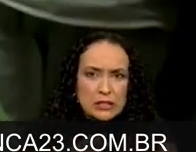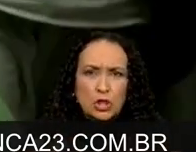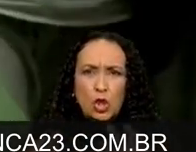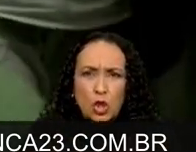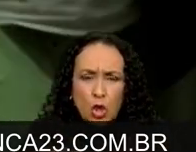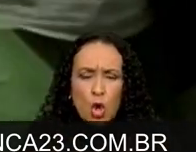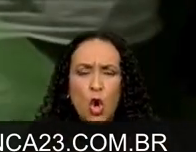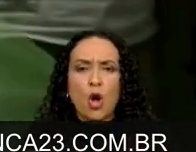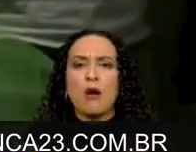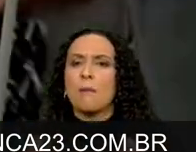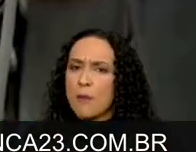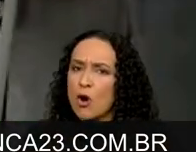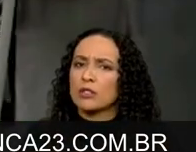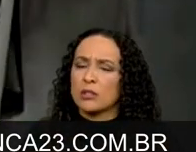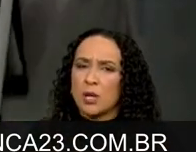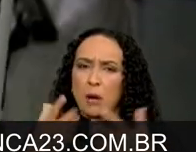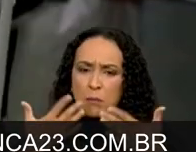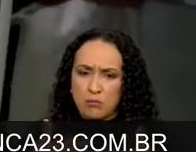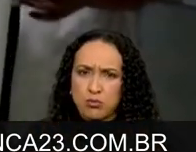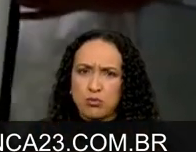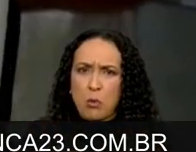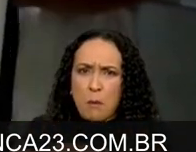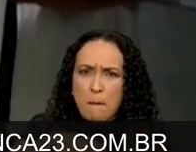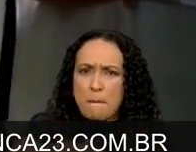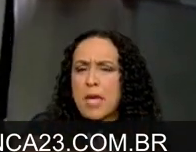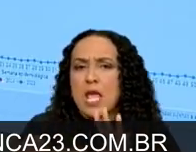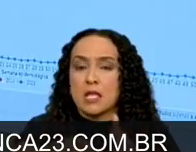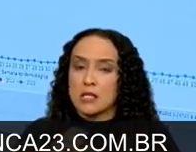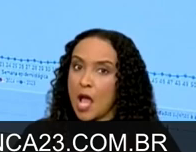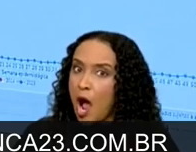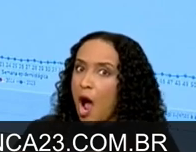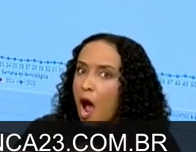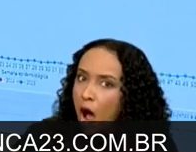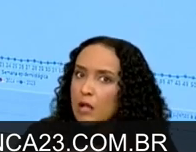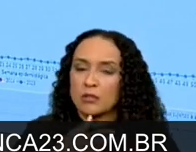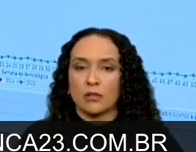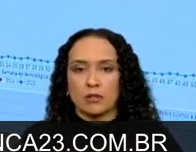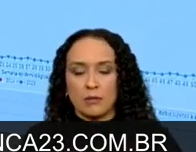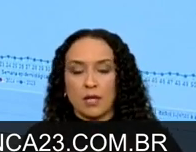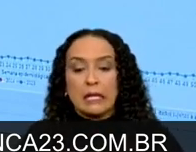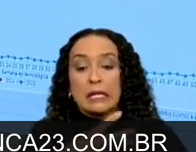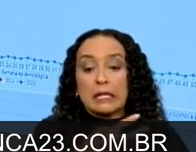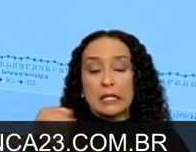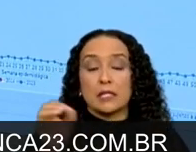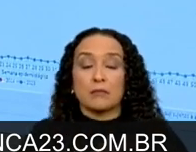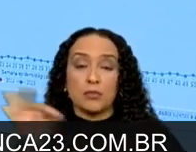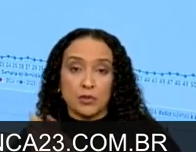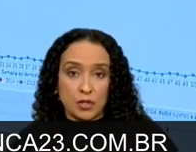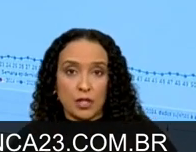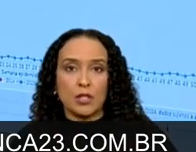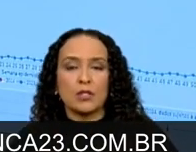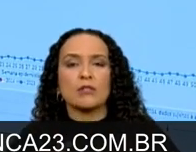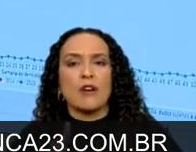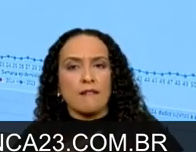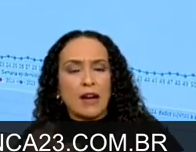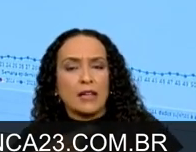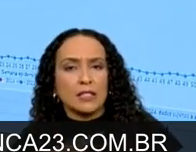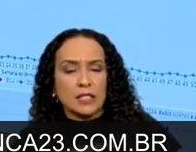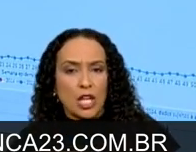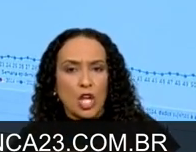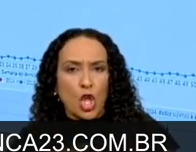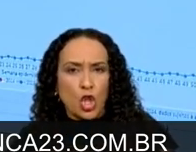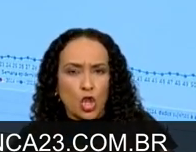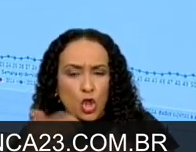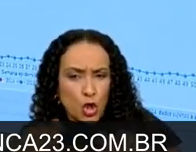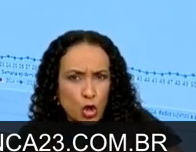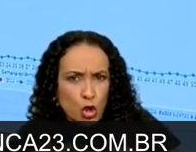articulações podem se estender por meses e até anos. Cerca de 30% dos casos vão ter dores articulares, dor